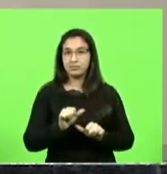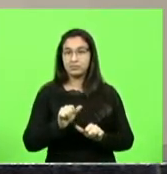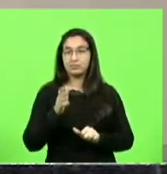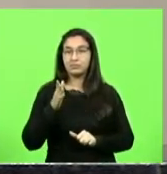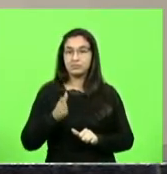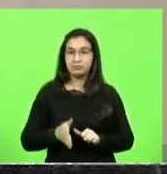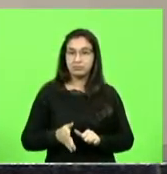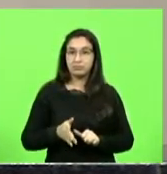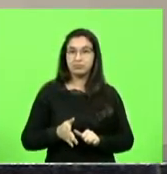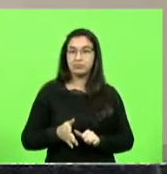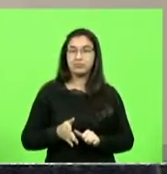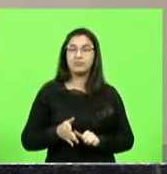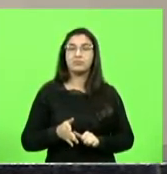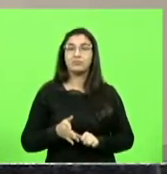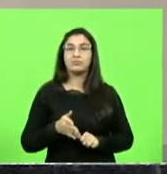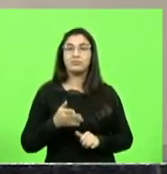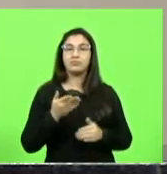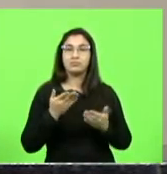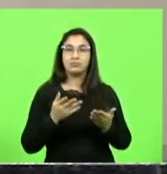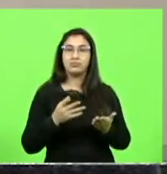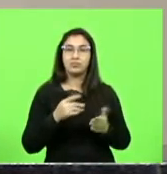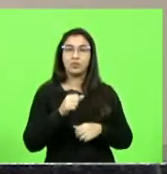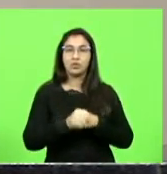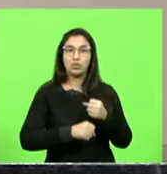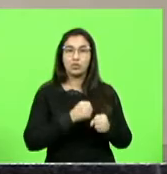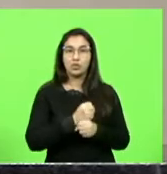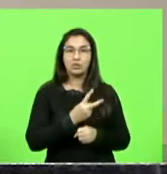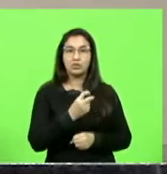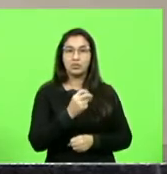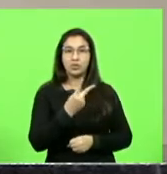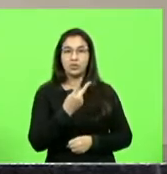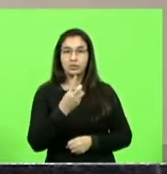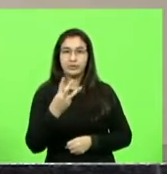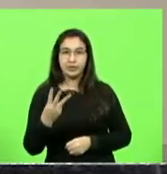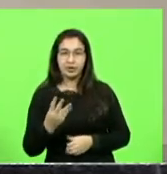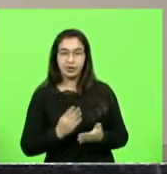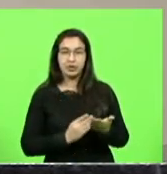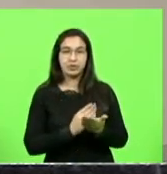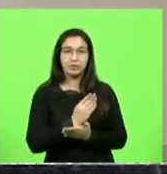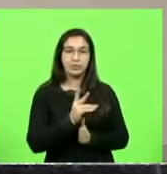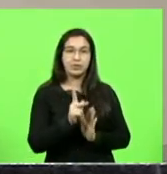Plano Plurianual para o quadriênio 2020-2023, aprovado pela Lei